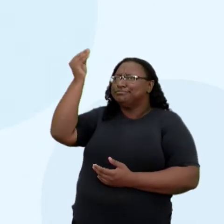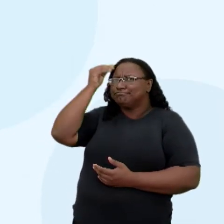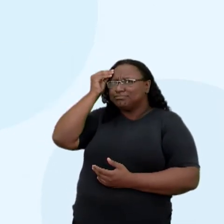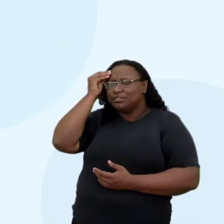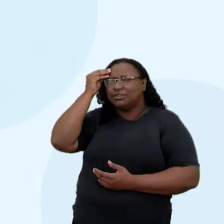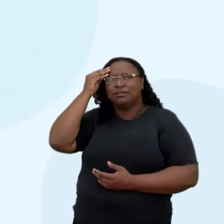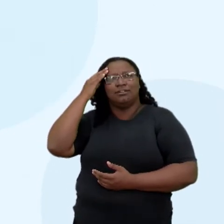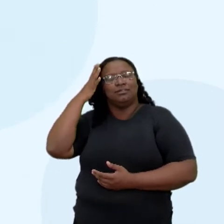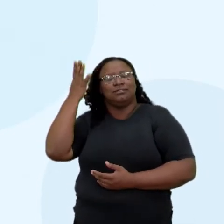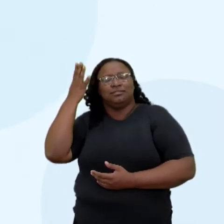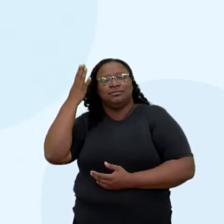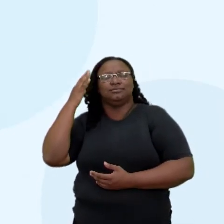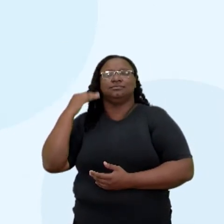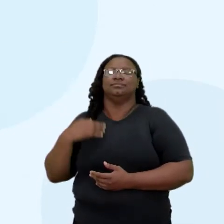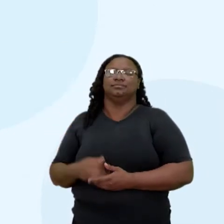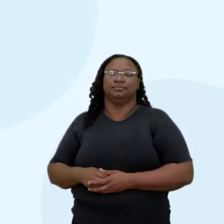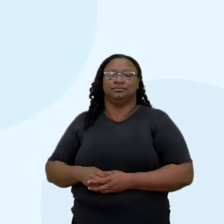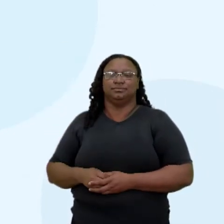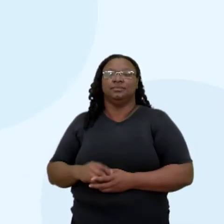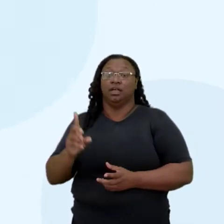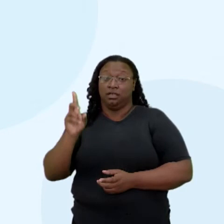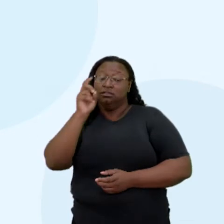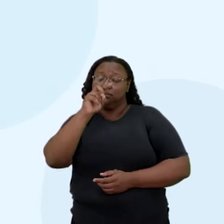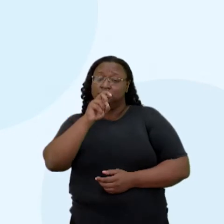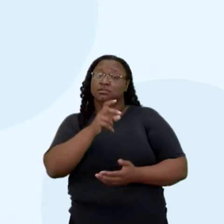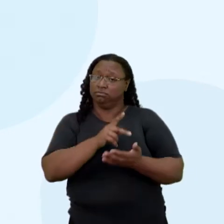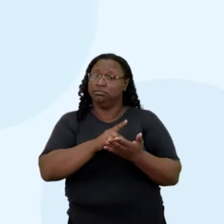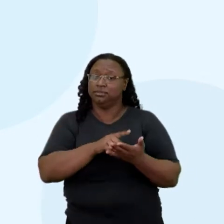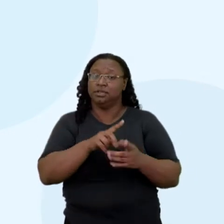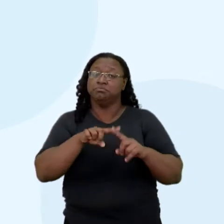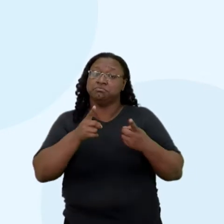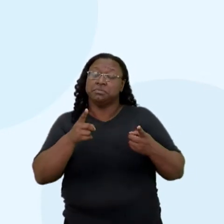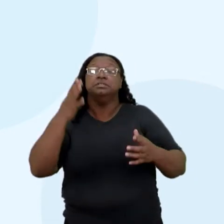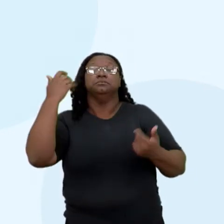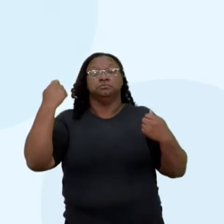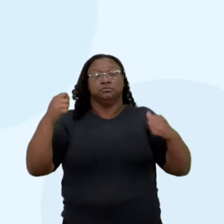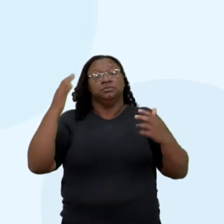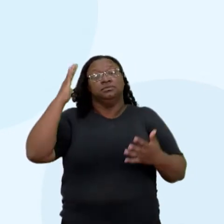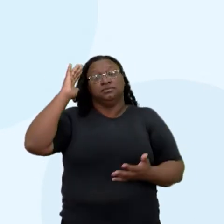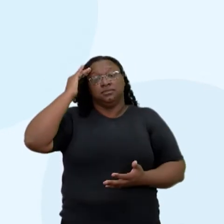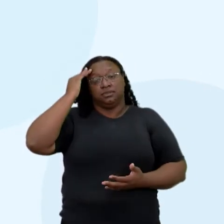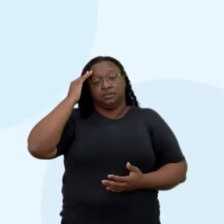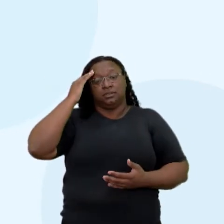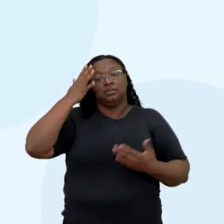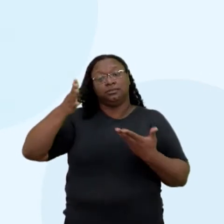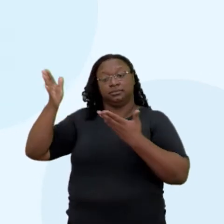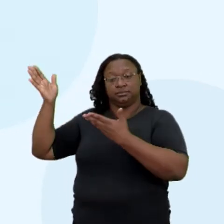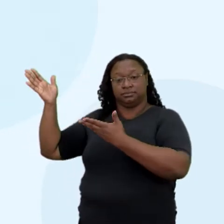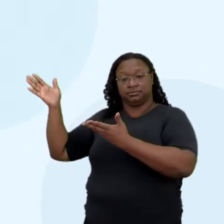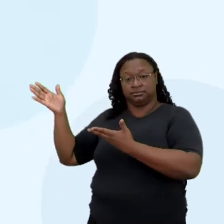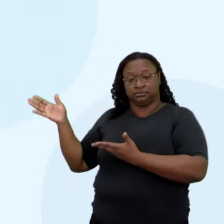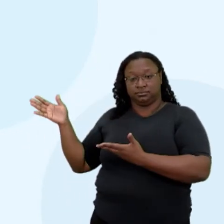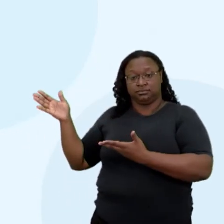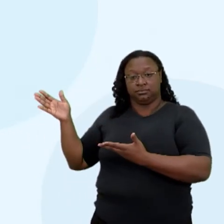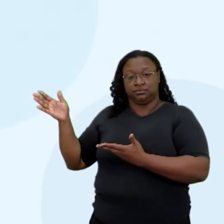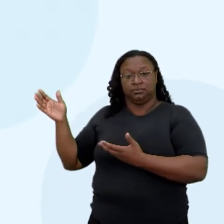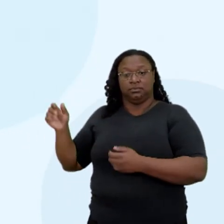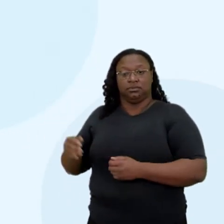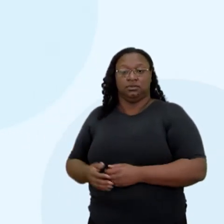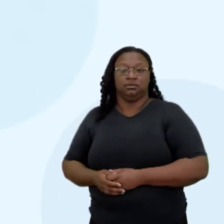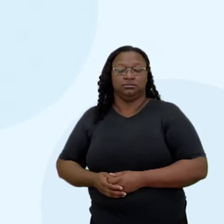algumas situações, né, até é, mas o importante é que você entenda, né, e esses modelos aí, muitas vezes, eles estão